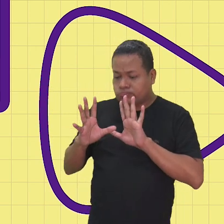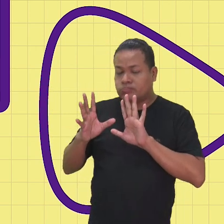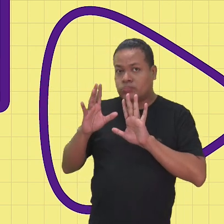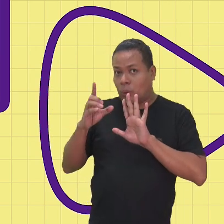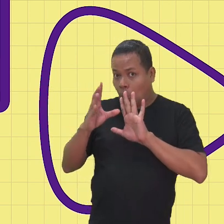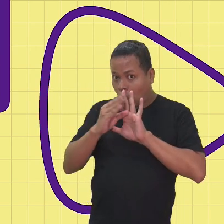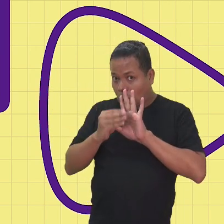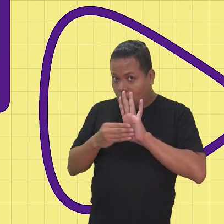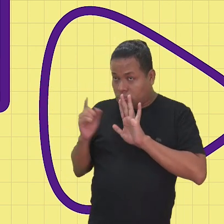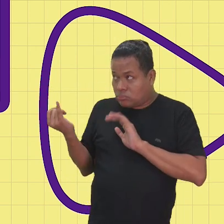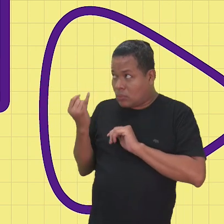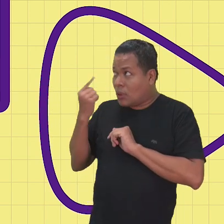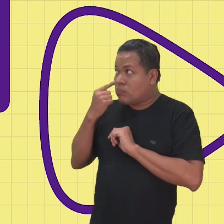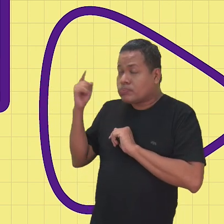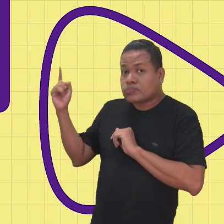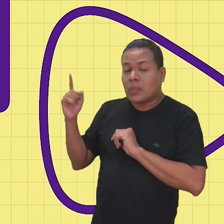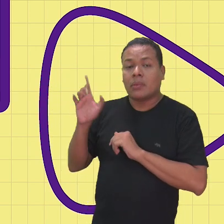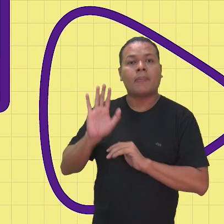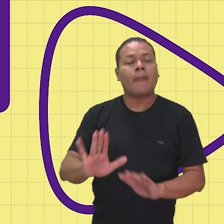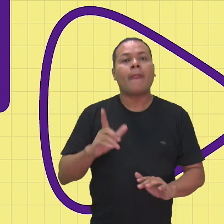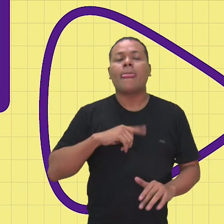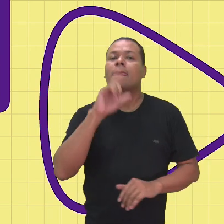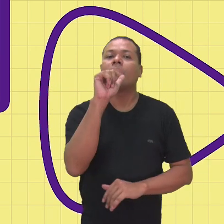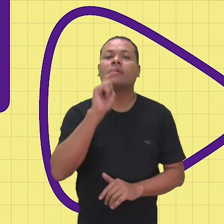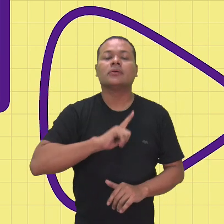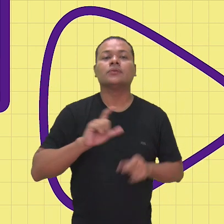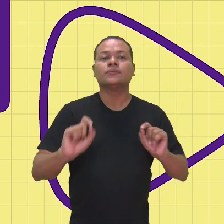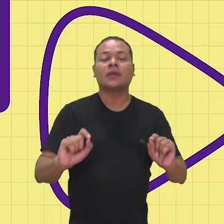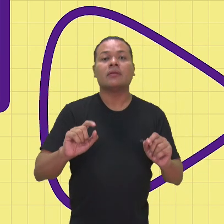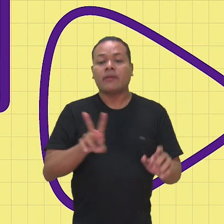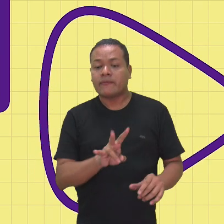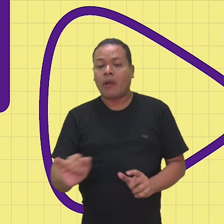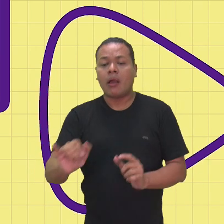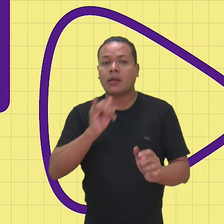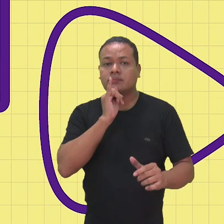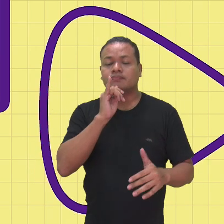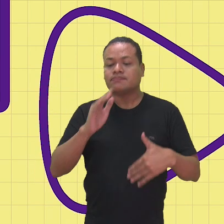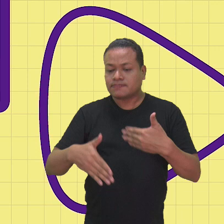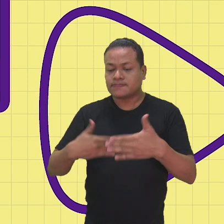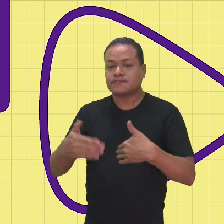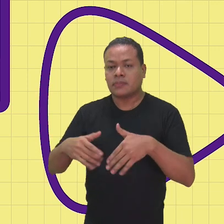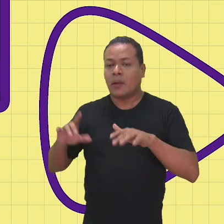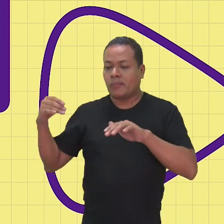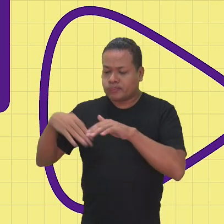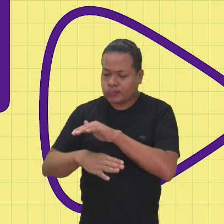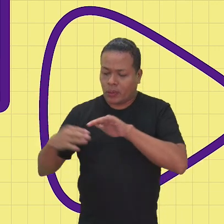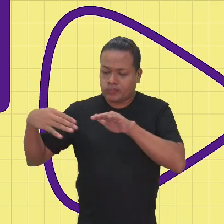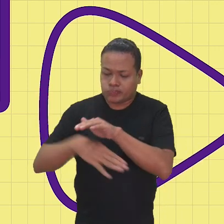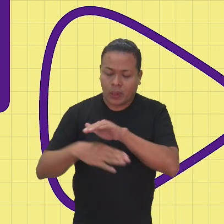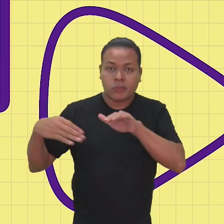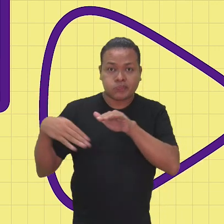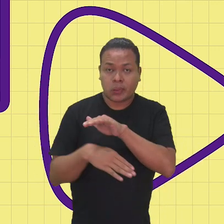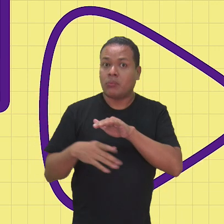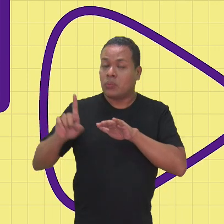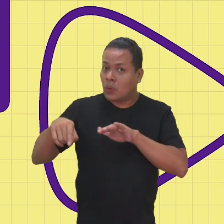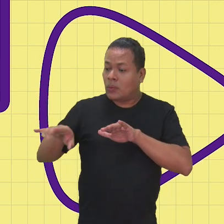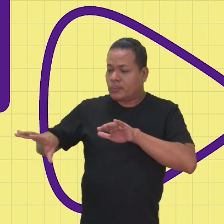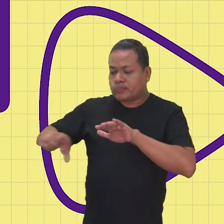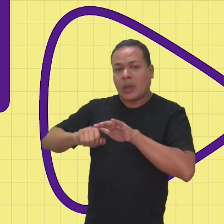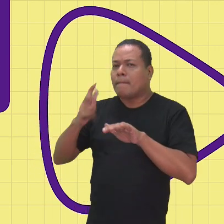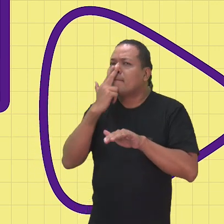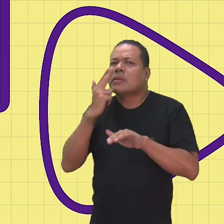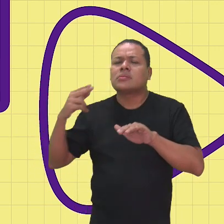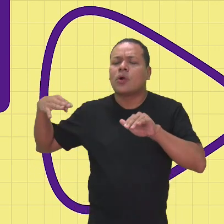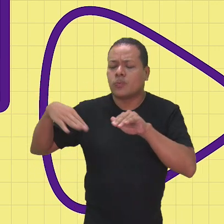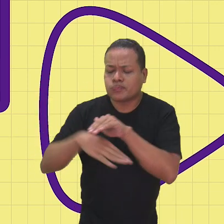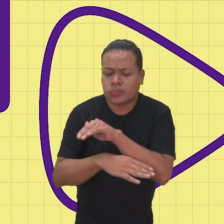Mas, de qualquer forma, essa água bruta ela vai passar por essa estação de bombeamento, né? Através do que a gente chama de canal